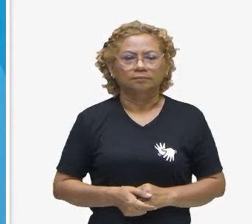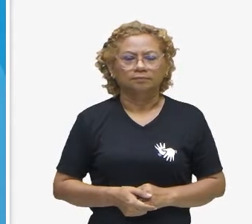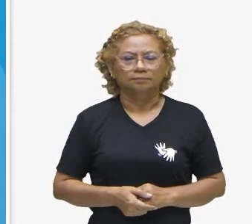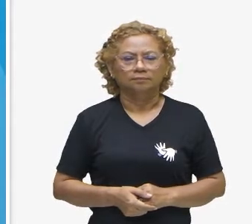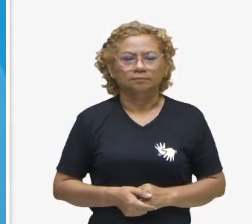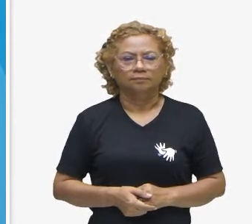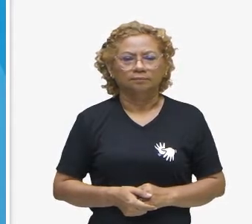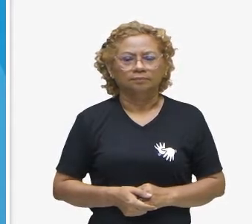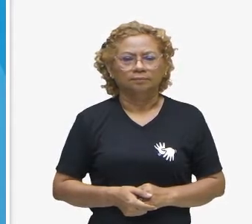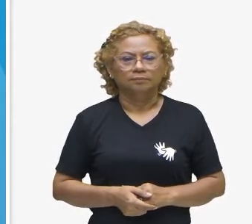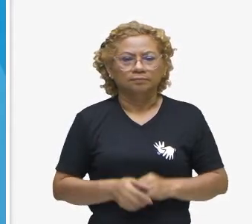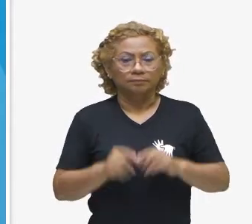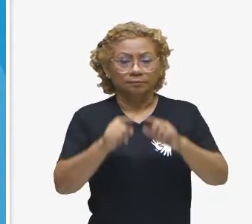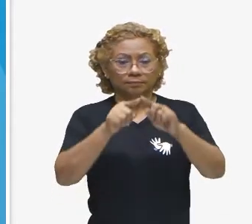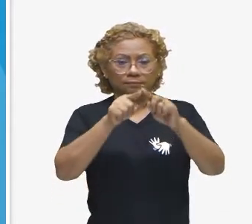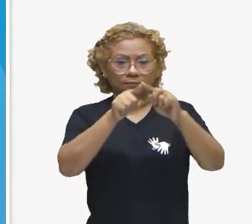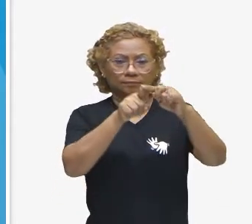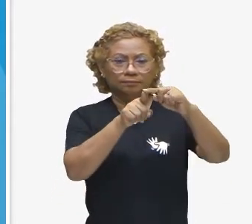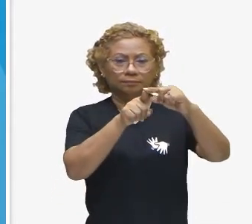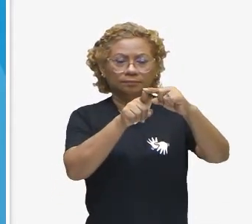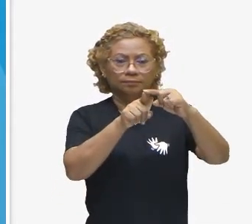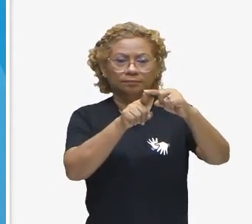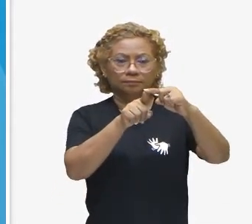o cosseno é equivalente a